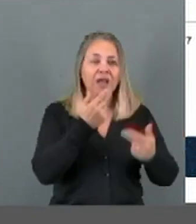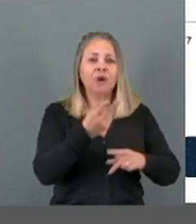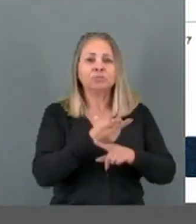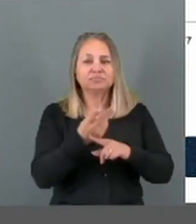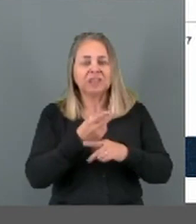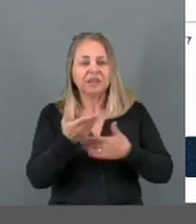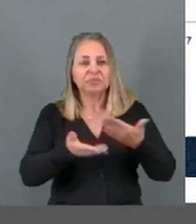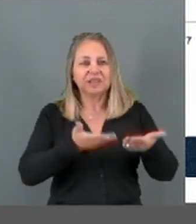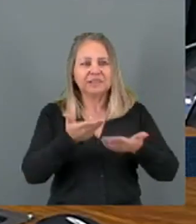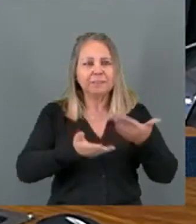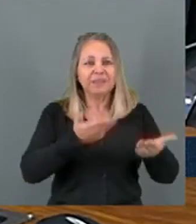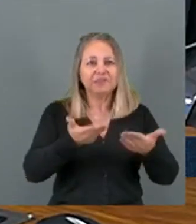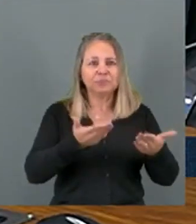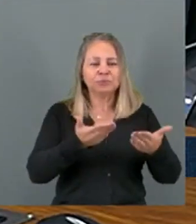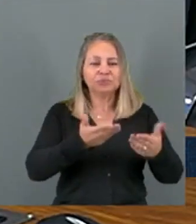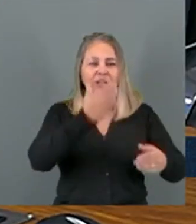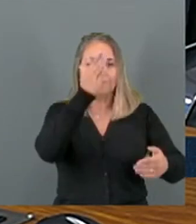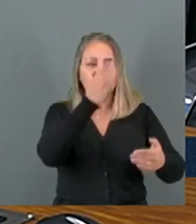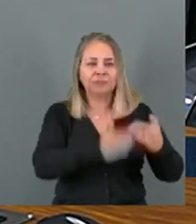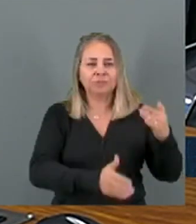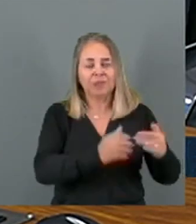emergências teve um aumento.